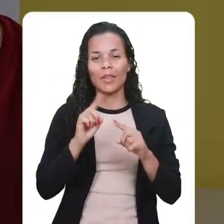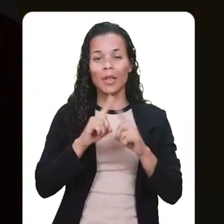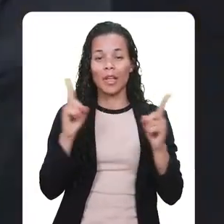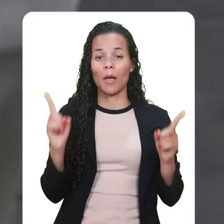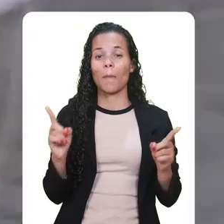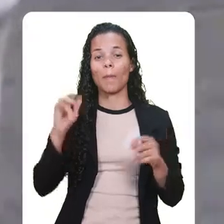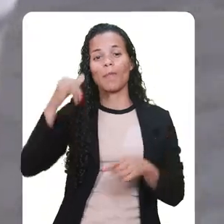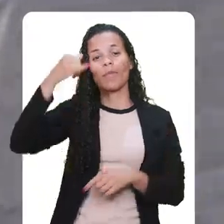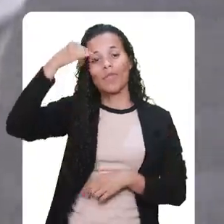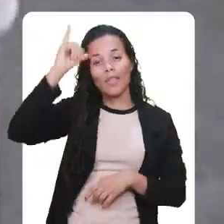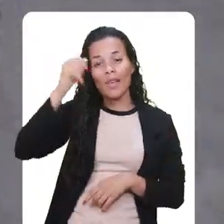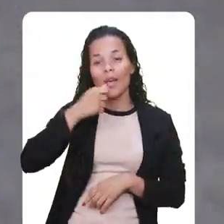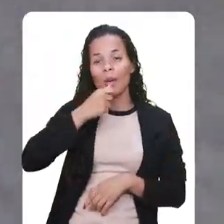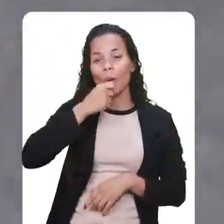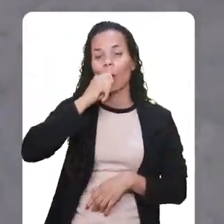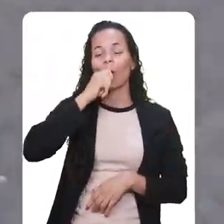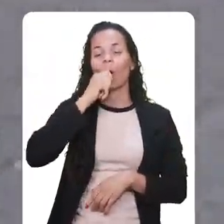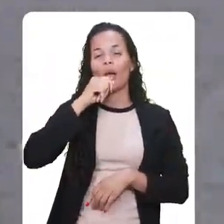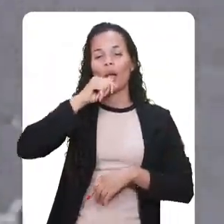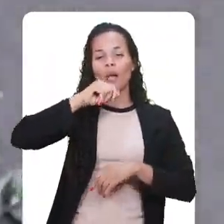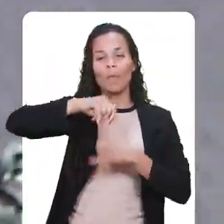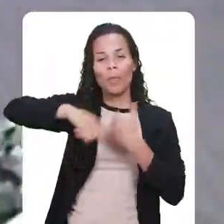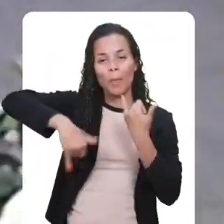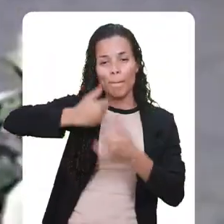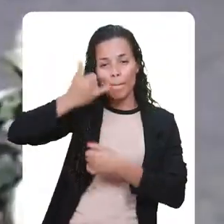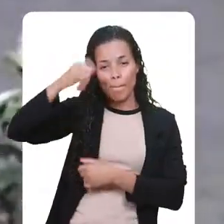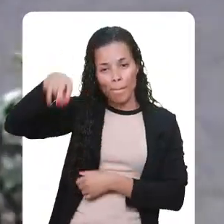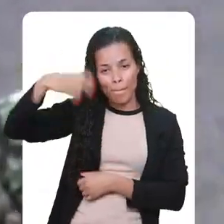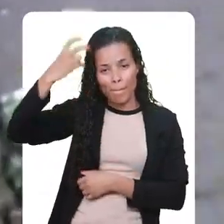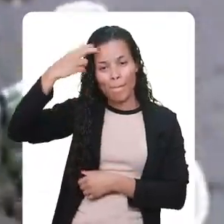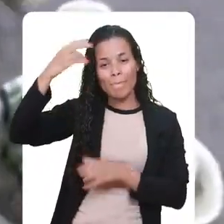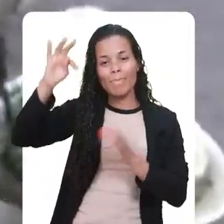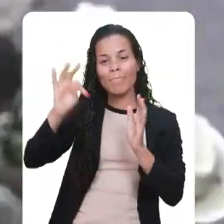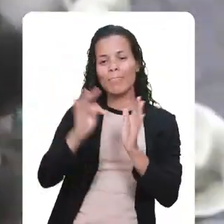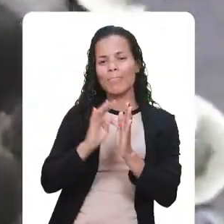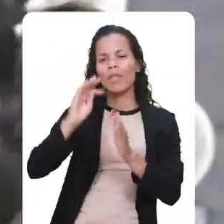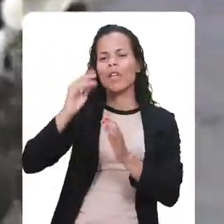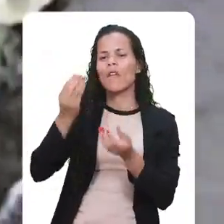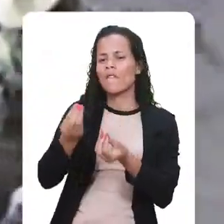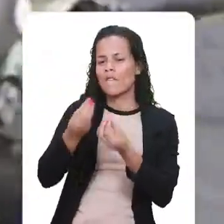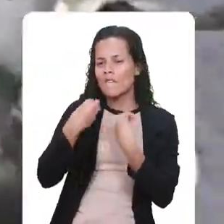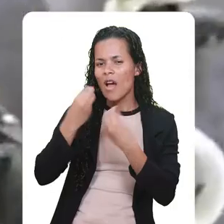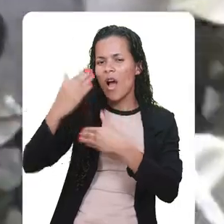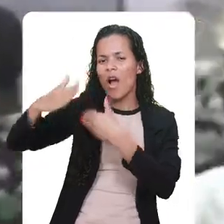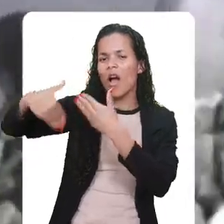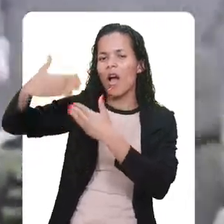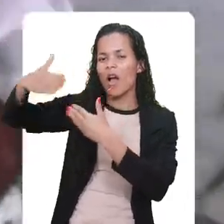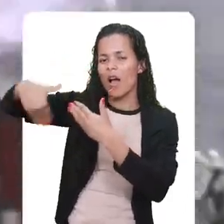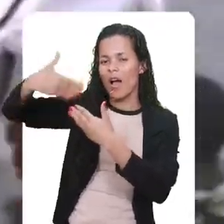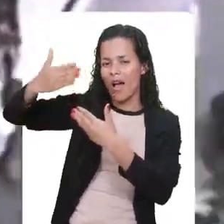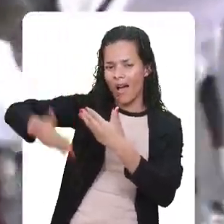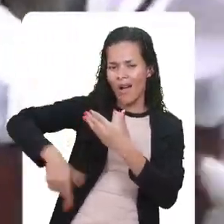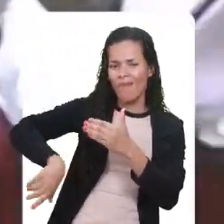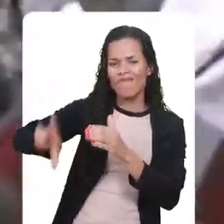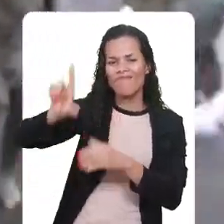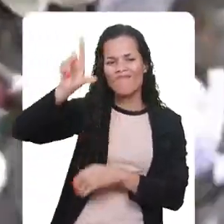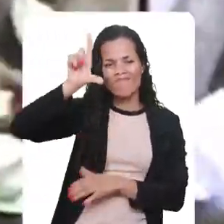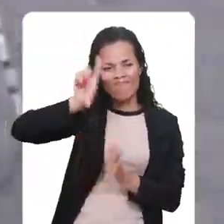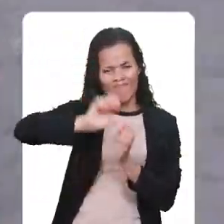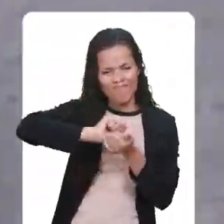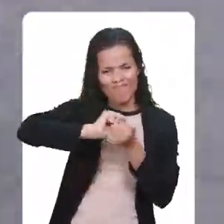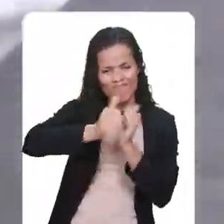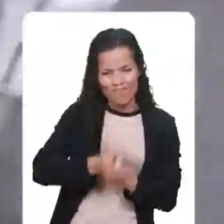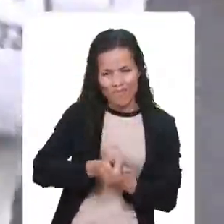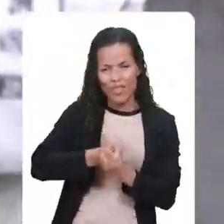questão. Apesar do boi de buzina estar enraizado na cultura da cidade de Timbaúba, ele vem enfraquecendo ao longo do tempo. O